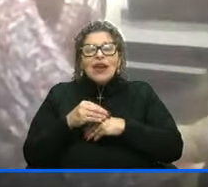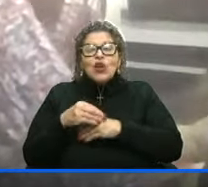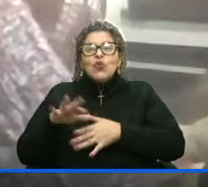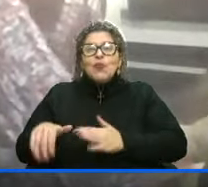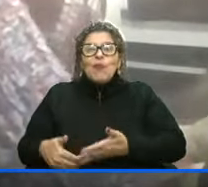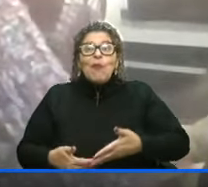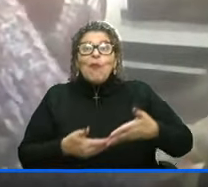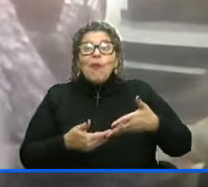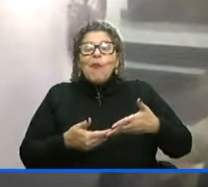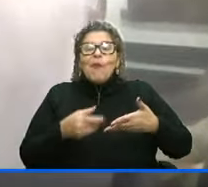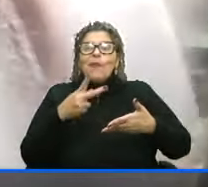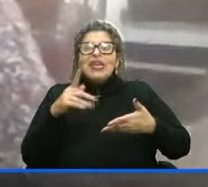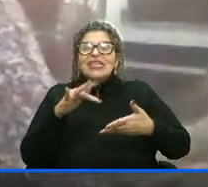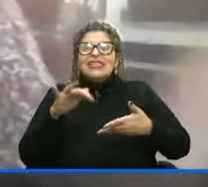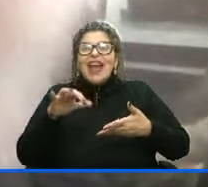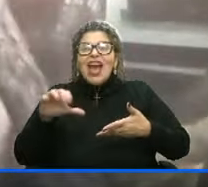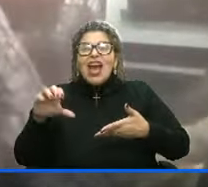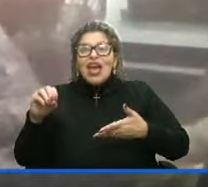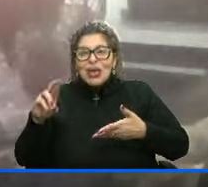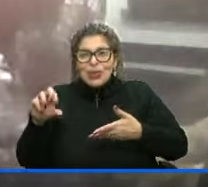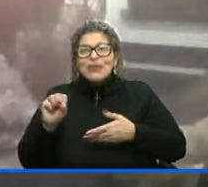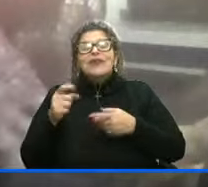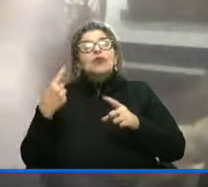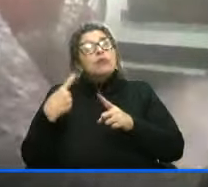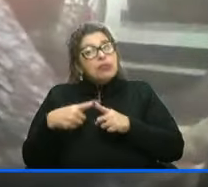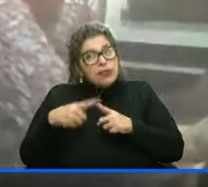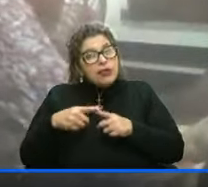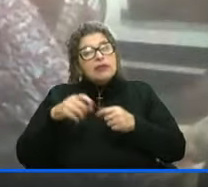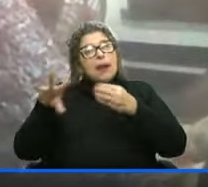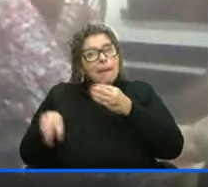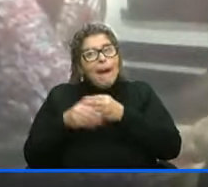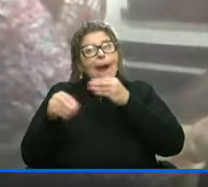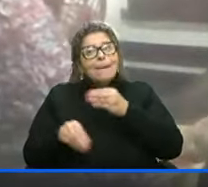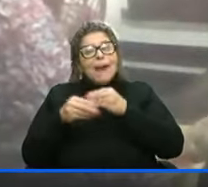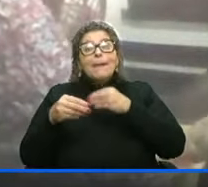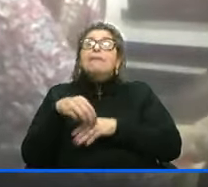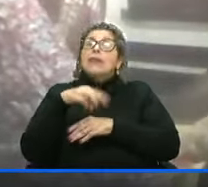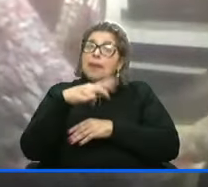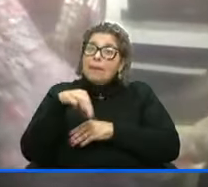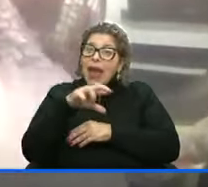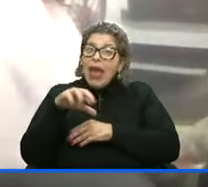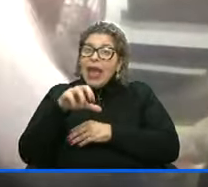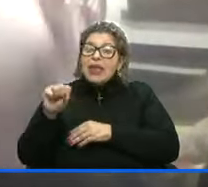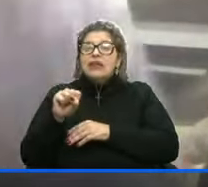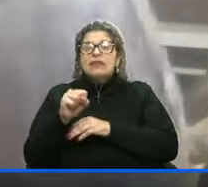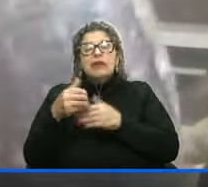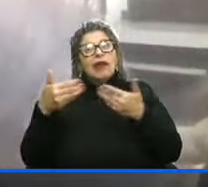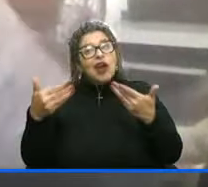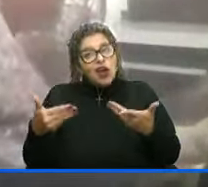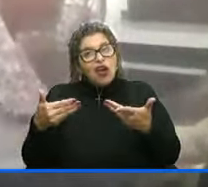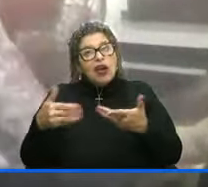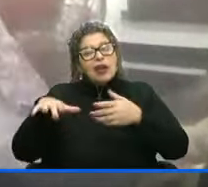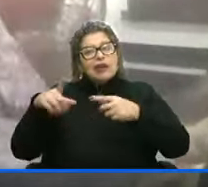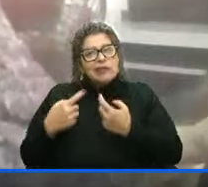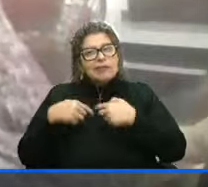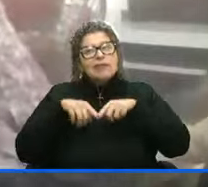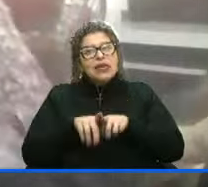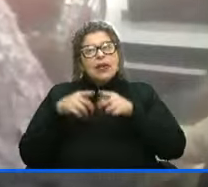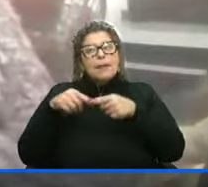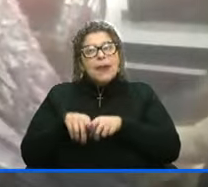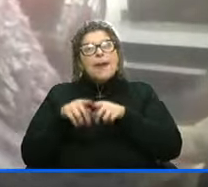Berçário. Porque exatamente pela argumentação que trouxe aqui a Marisa. E, claro, agora com a nova parceria,